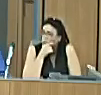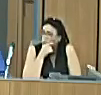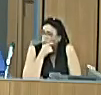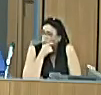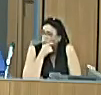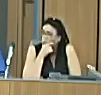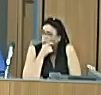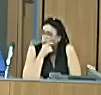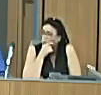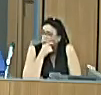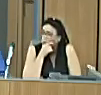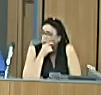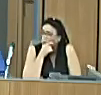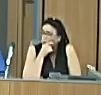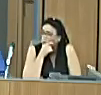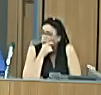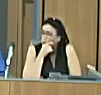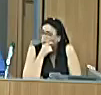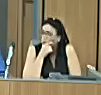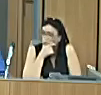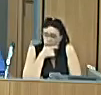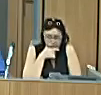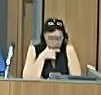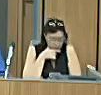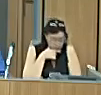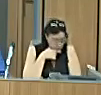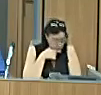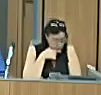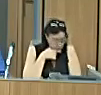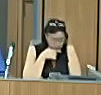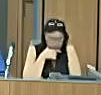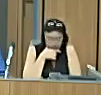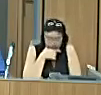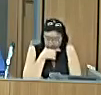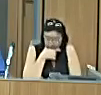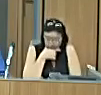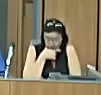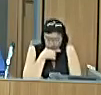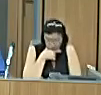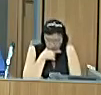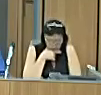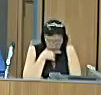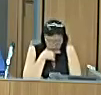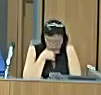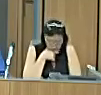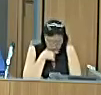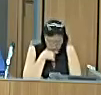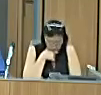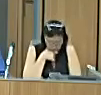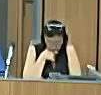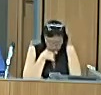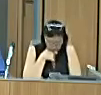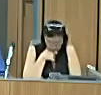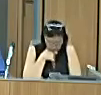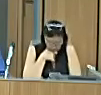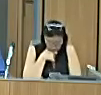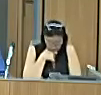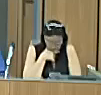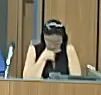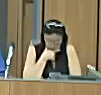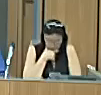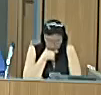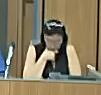que temos aqui em secretária de junto com enorme conhecimento jurídico um dos advogados